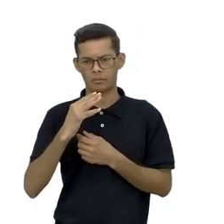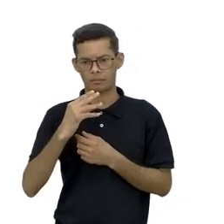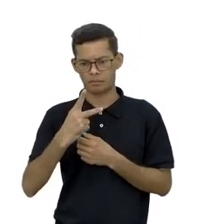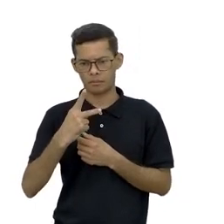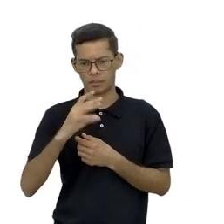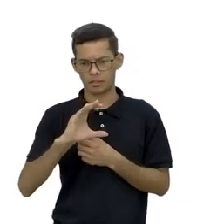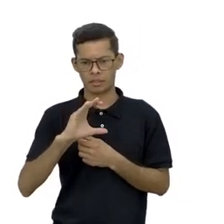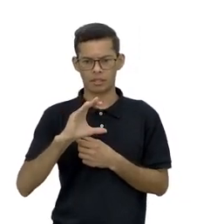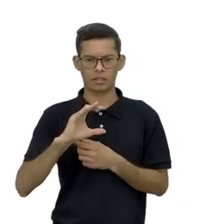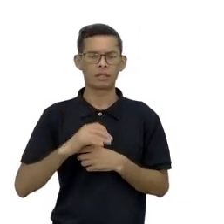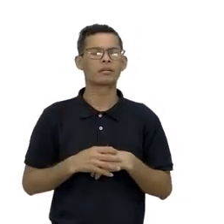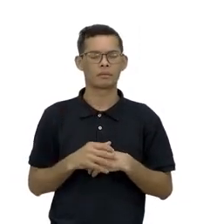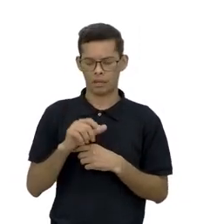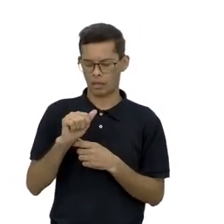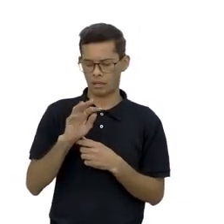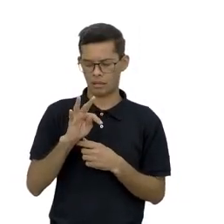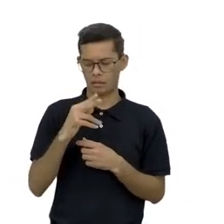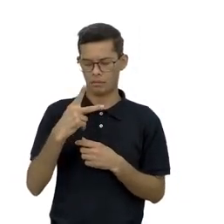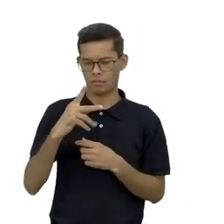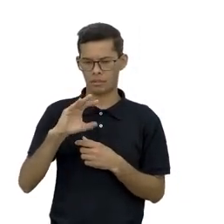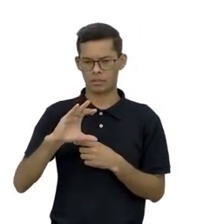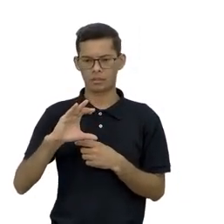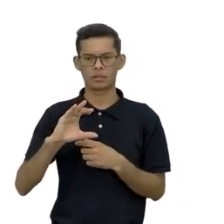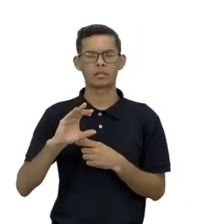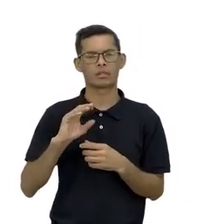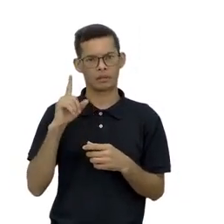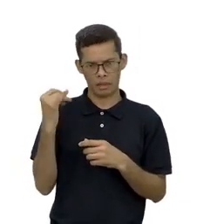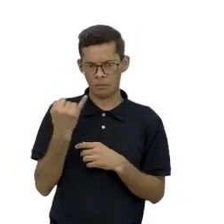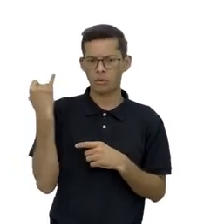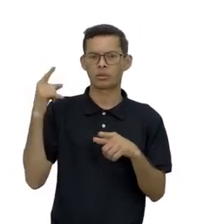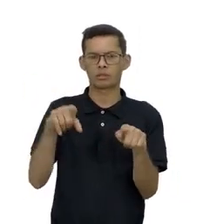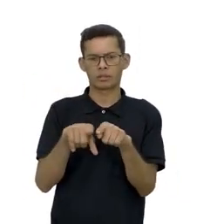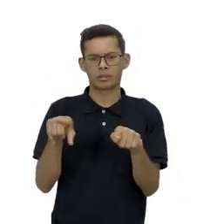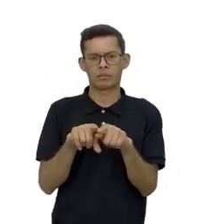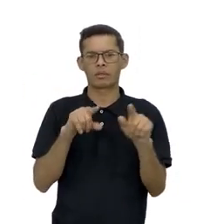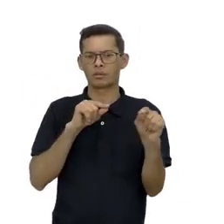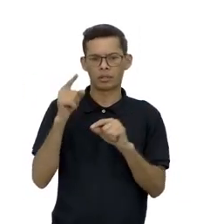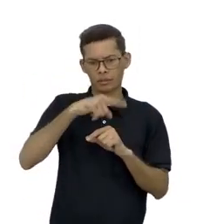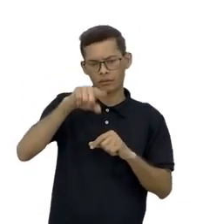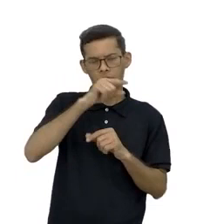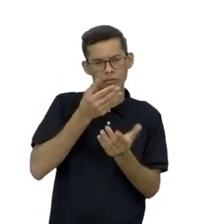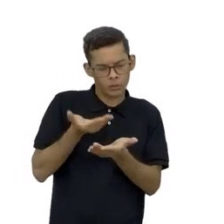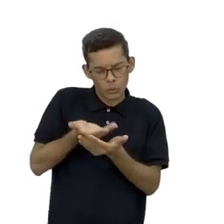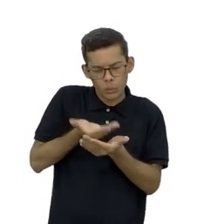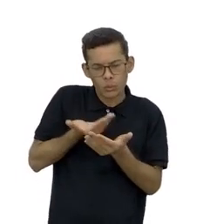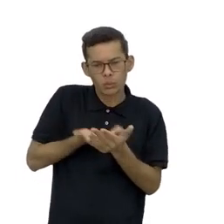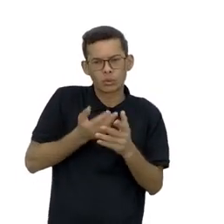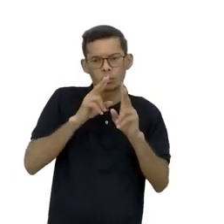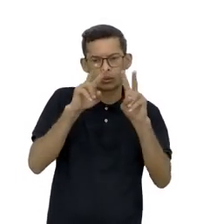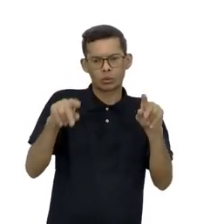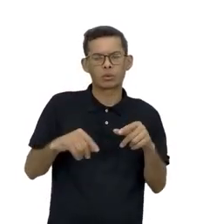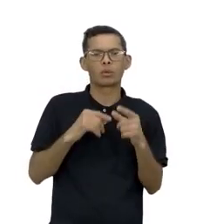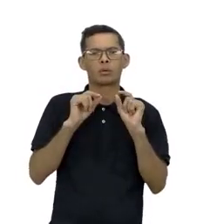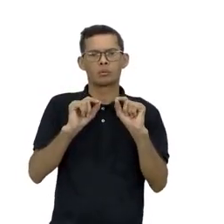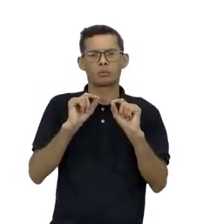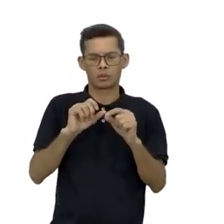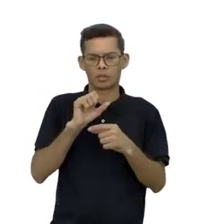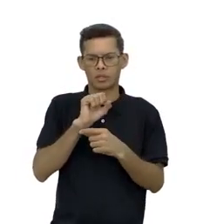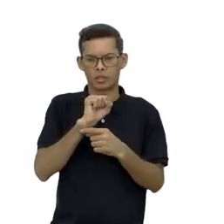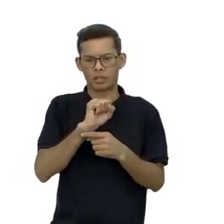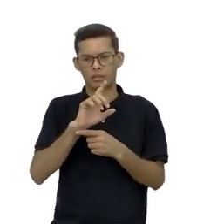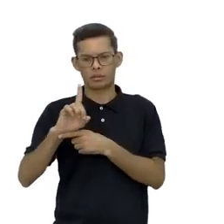É fundamental também que vocês possam estudar as sequências didáticas do ano em que vocês